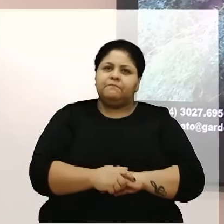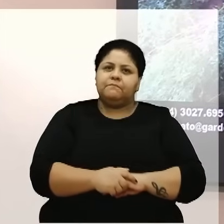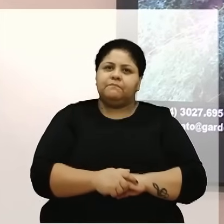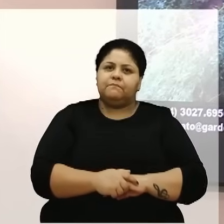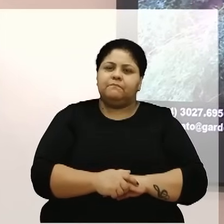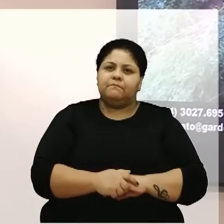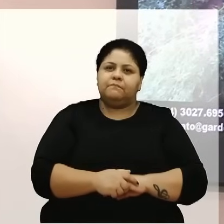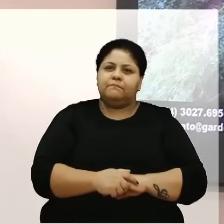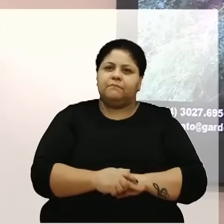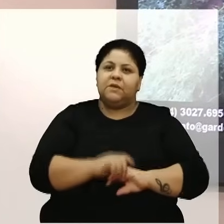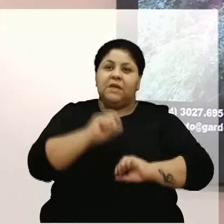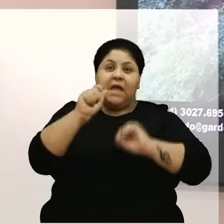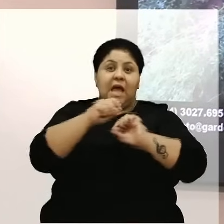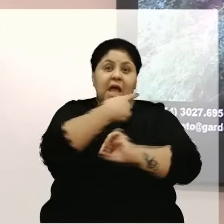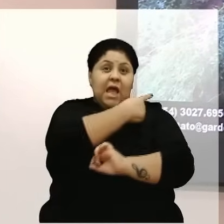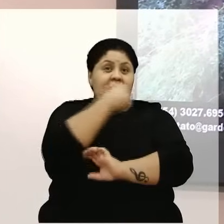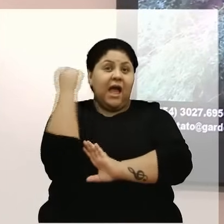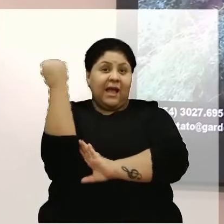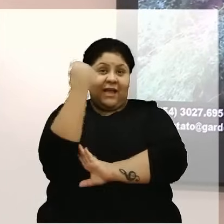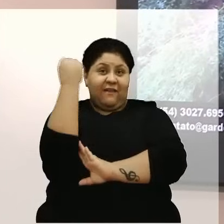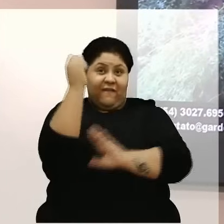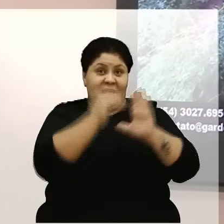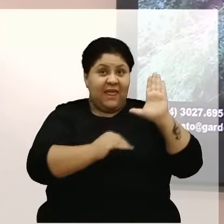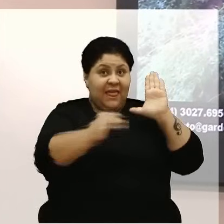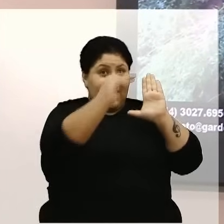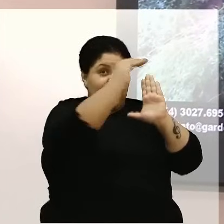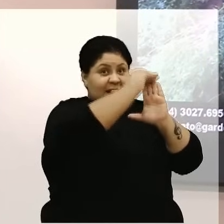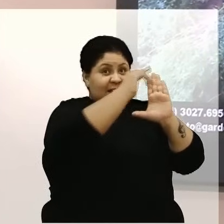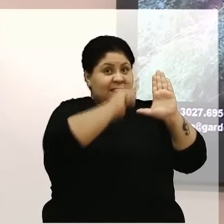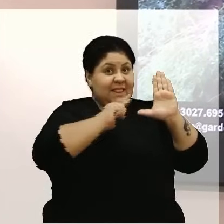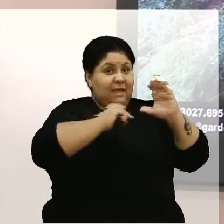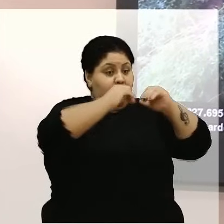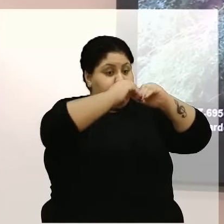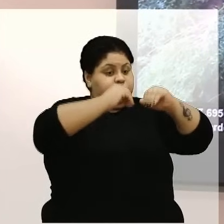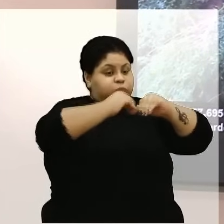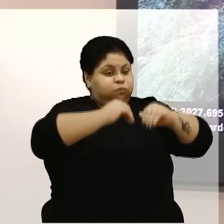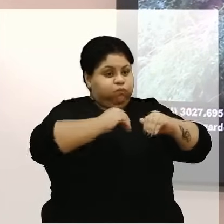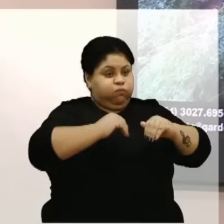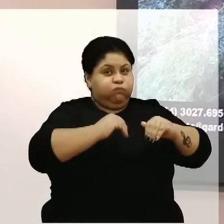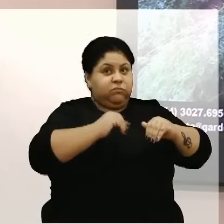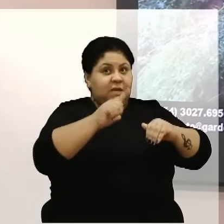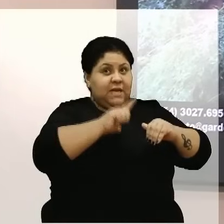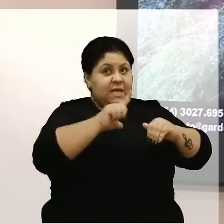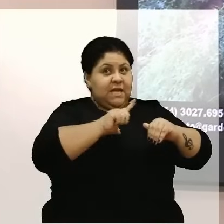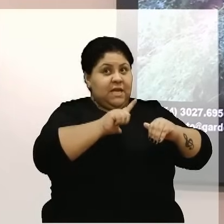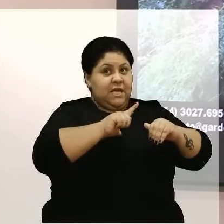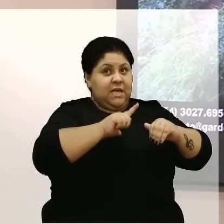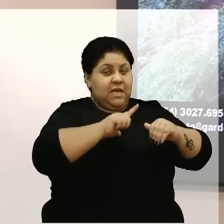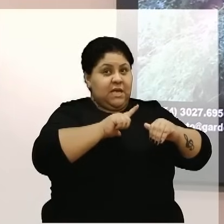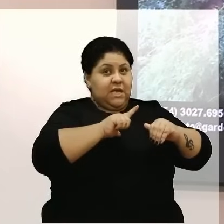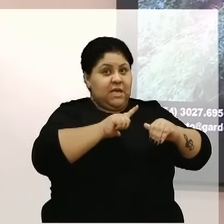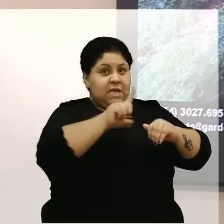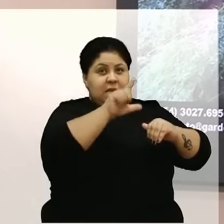Fator que começou a agravar. Na parte alta, que é onde tem a primeira ruptura, tem uma torre de transmissão. É a linha 230 que conecta